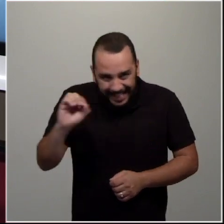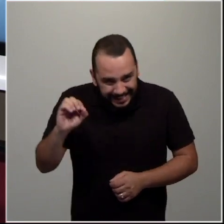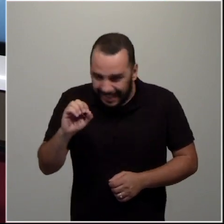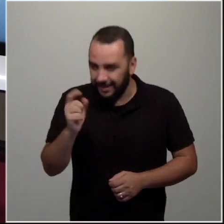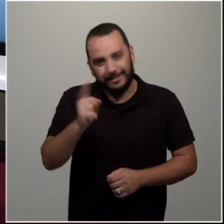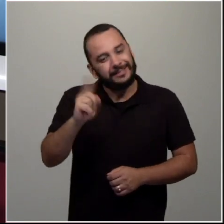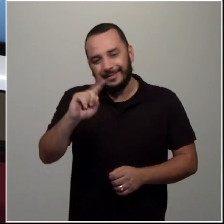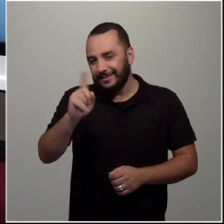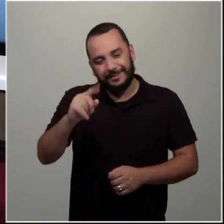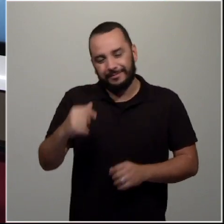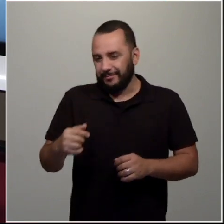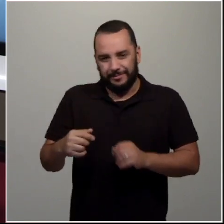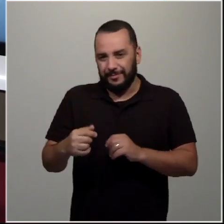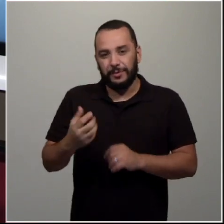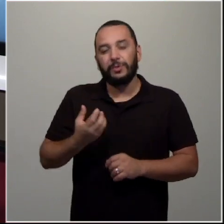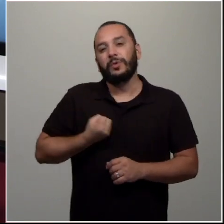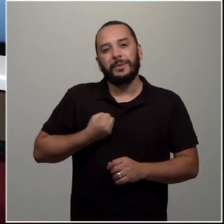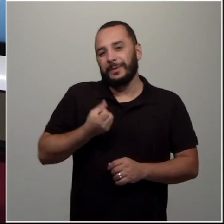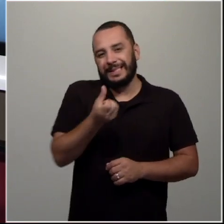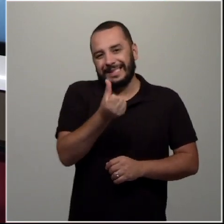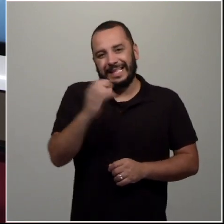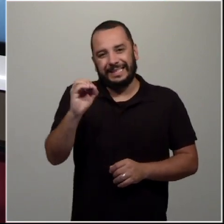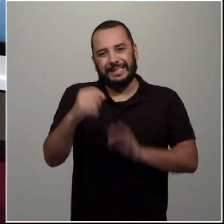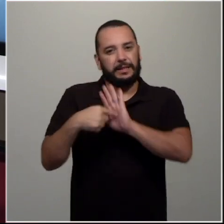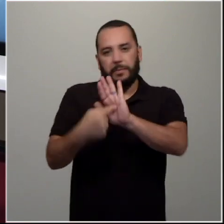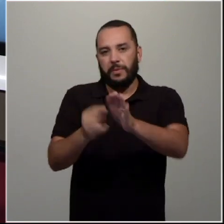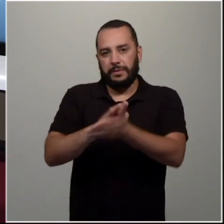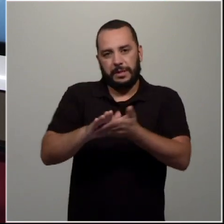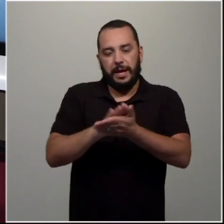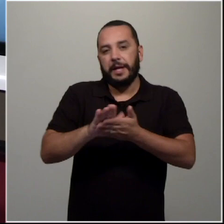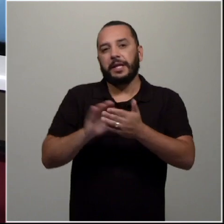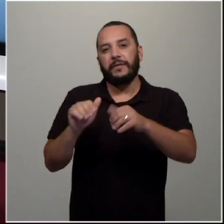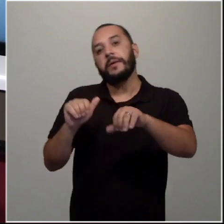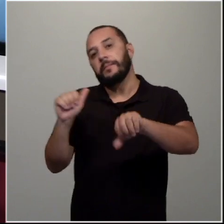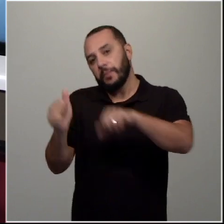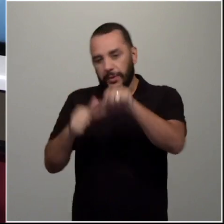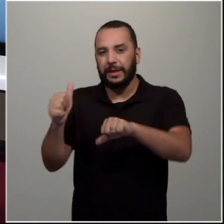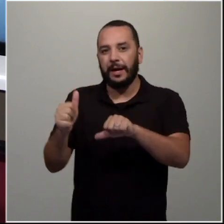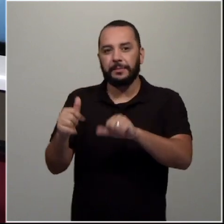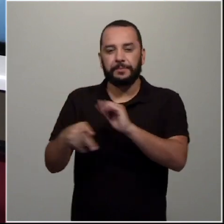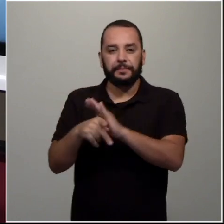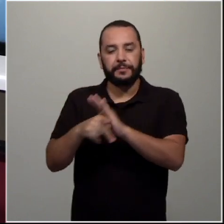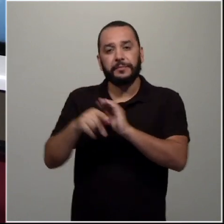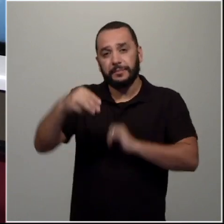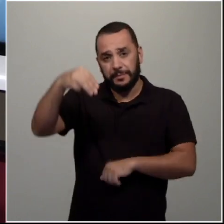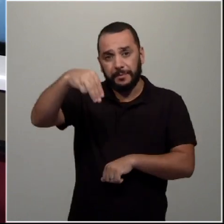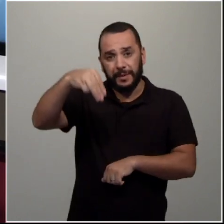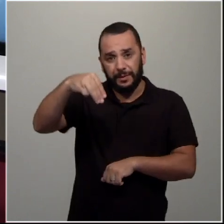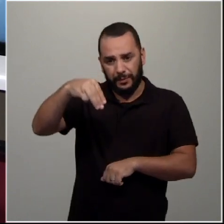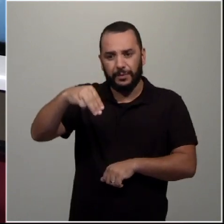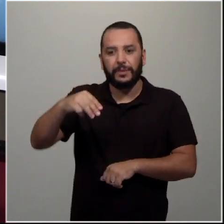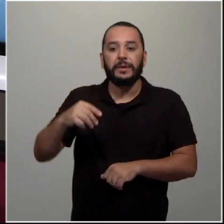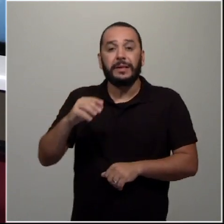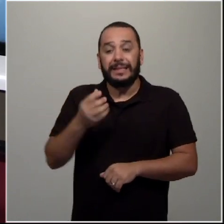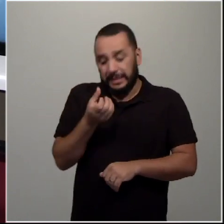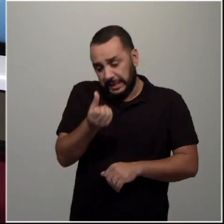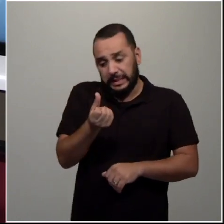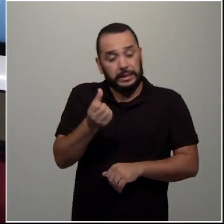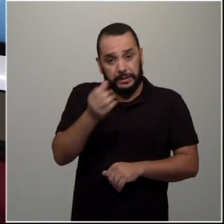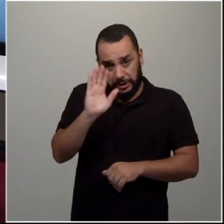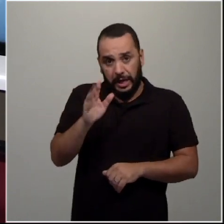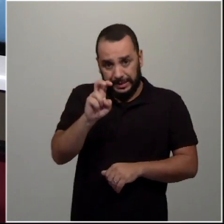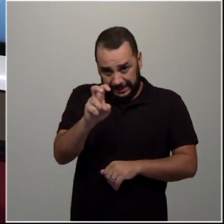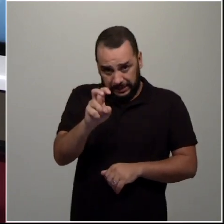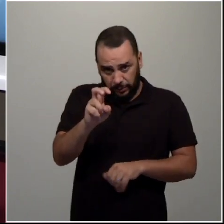o relógio não representa o número 60 ele vai mudar os minutos aqui que nós temos agora cinco que passaram a ser seis